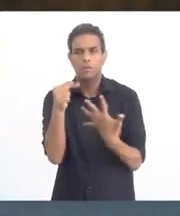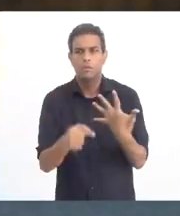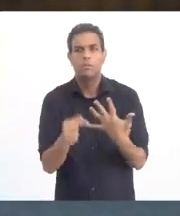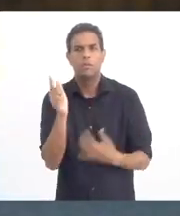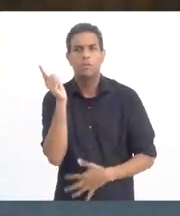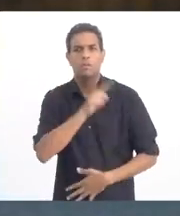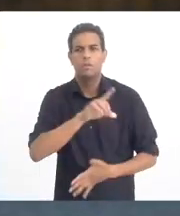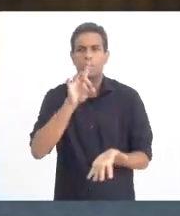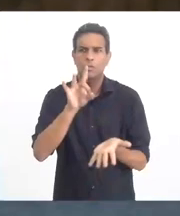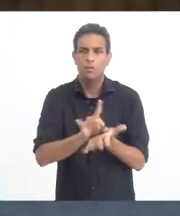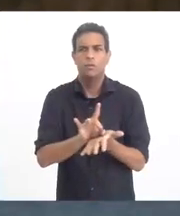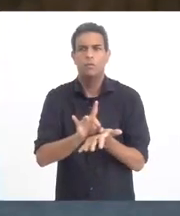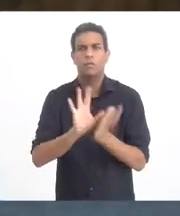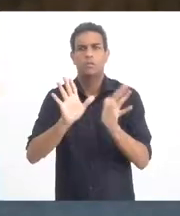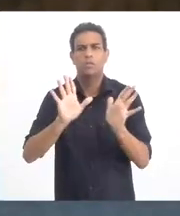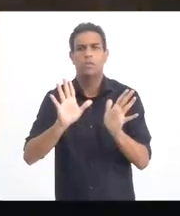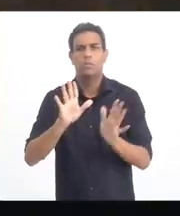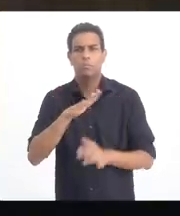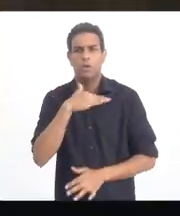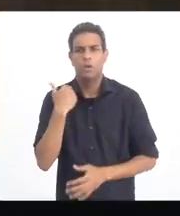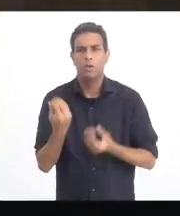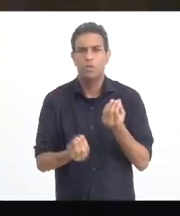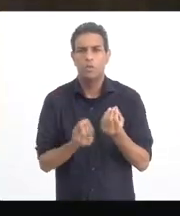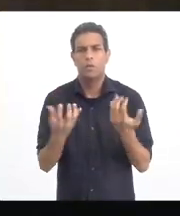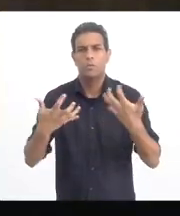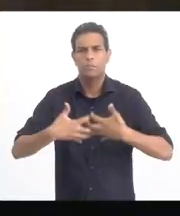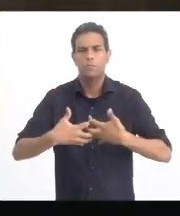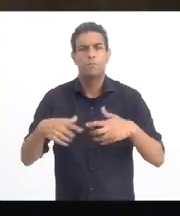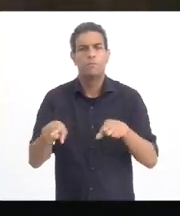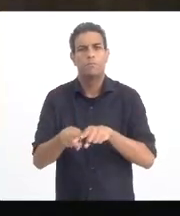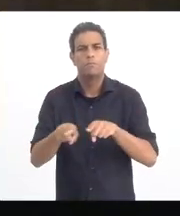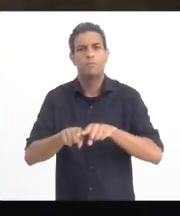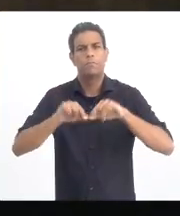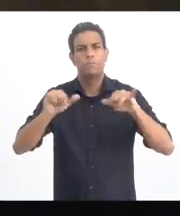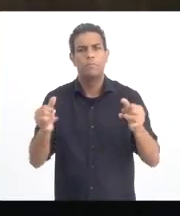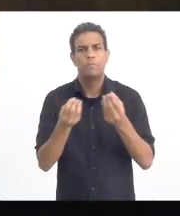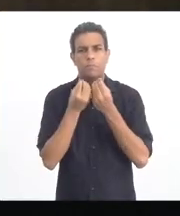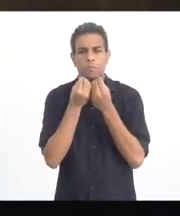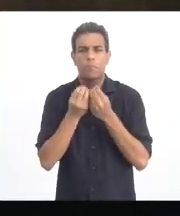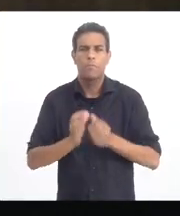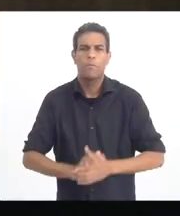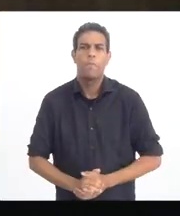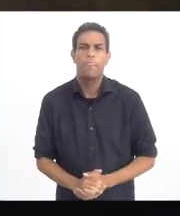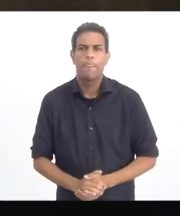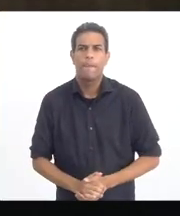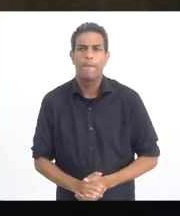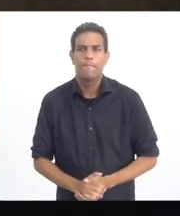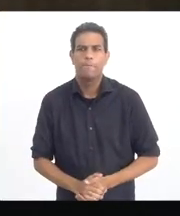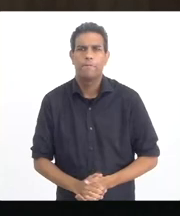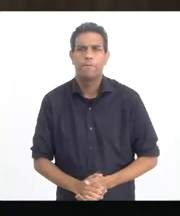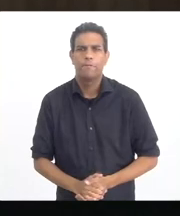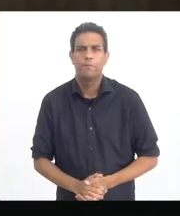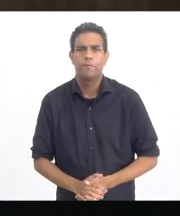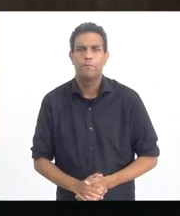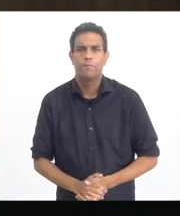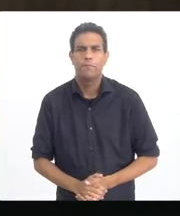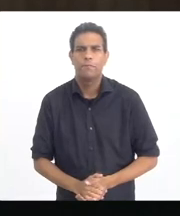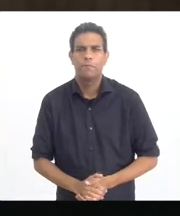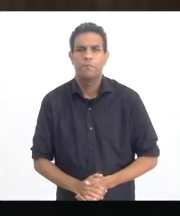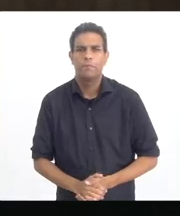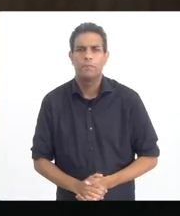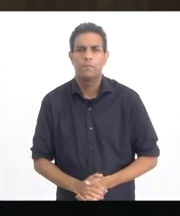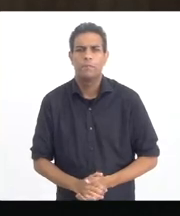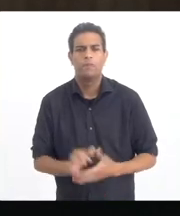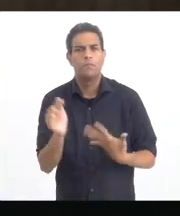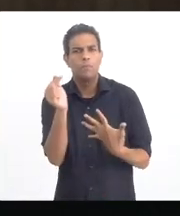tivemos oficiais condenados, bem como a volta da pensão provisória. O texto foi